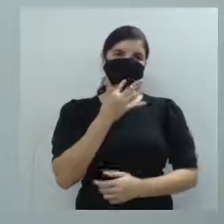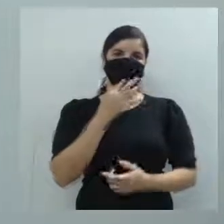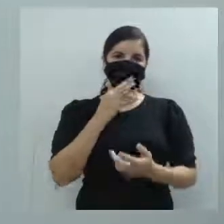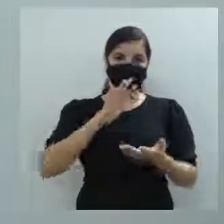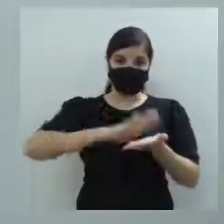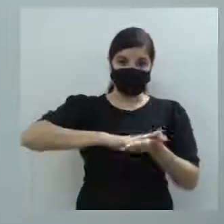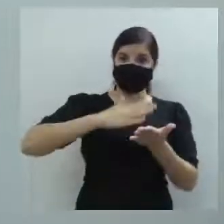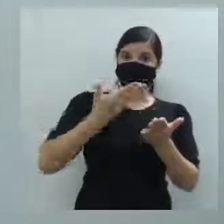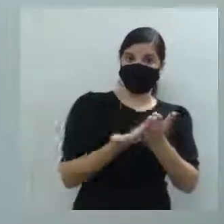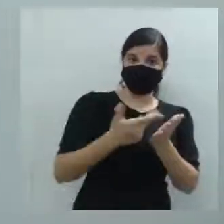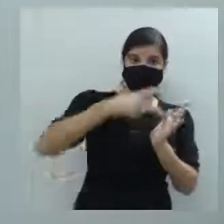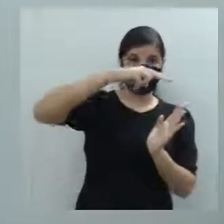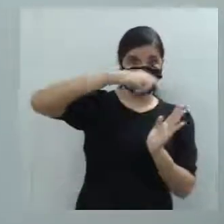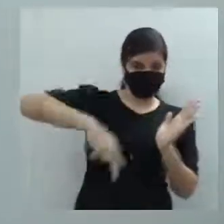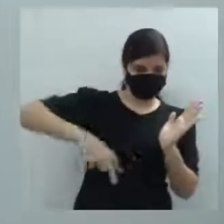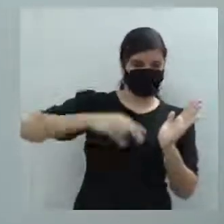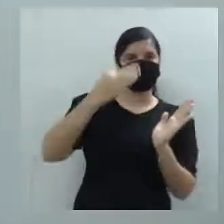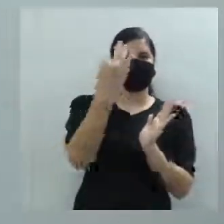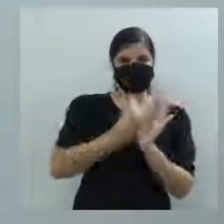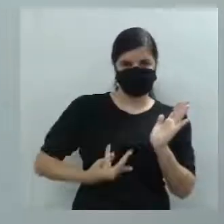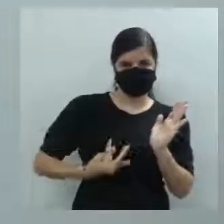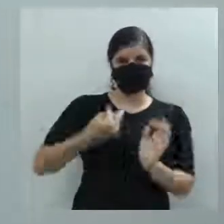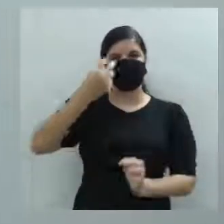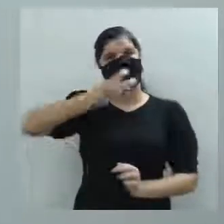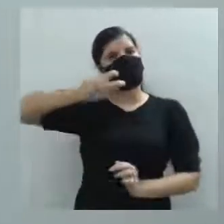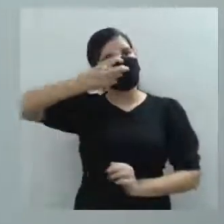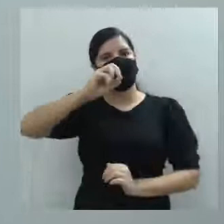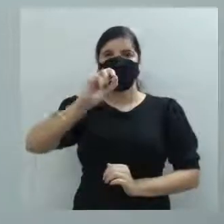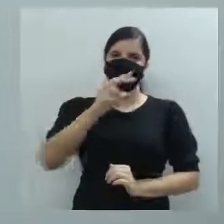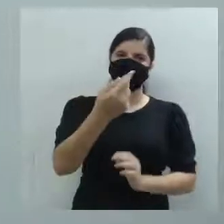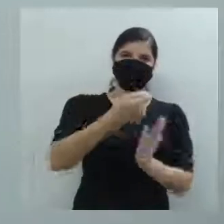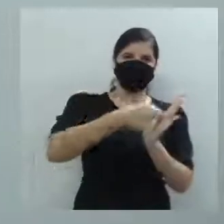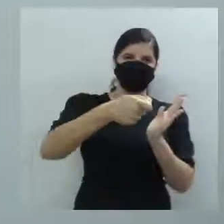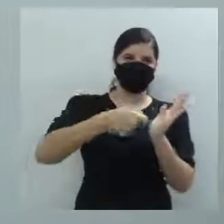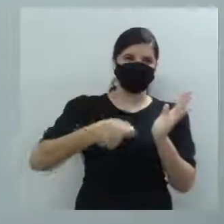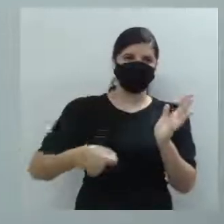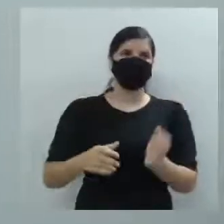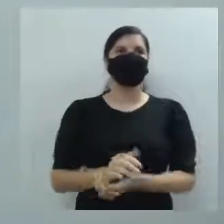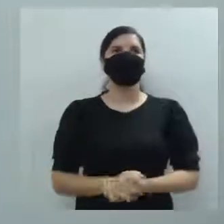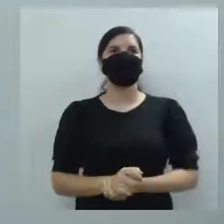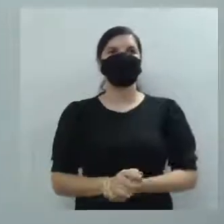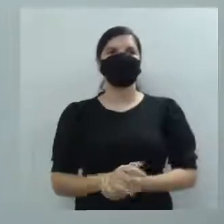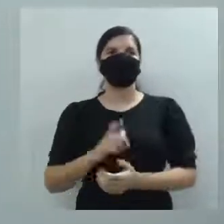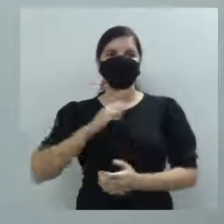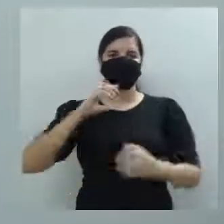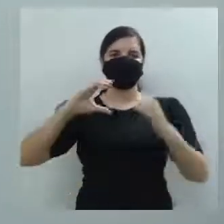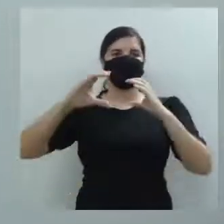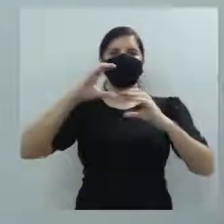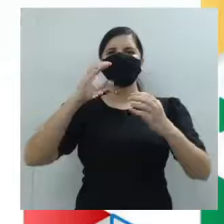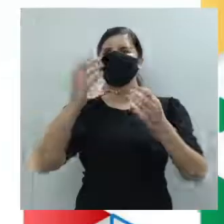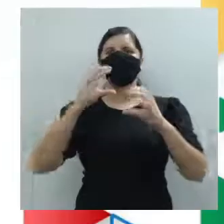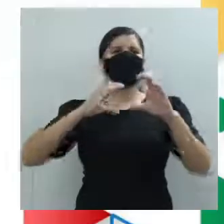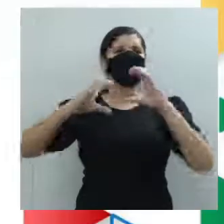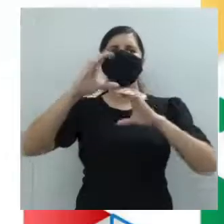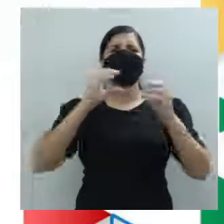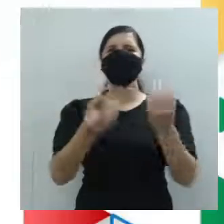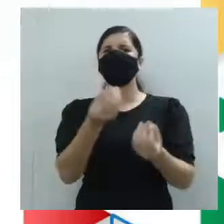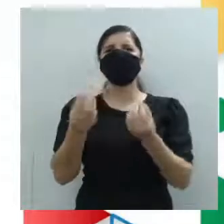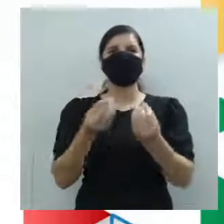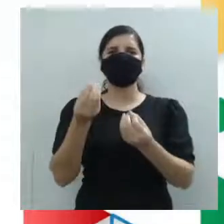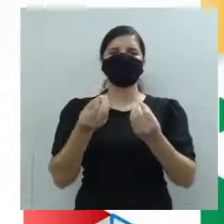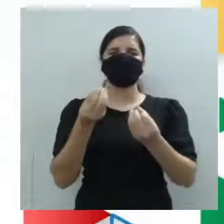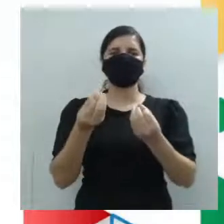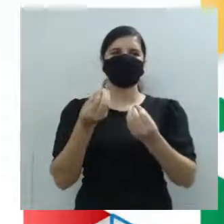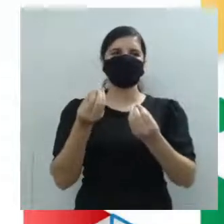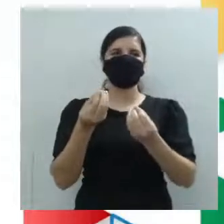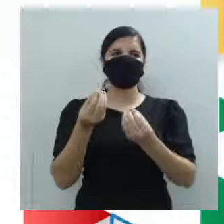interpretar o texto do outro, tanto oral quanto escrito. E vamos adiante. Então aqui nós temos como se comunicar. Então,